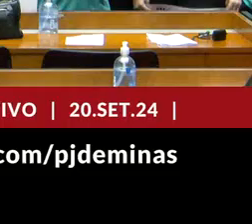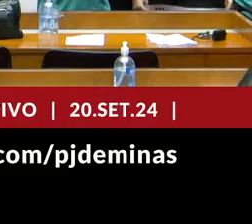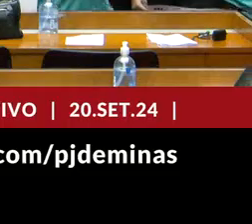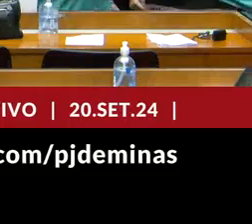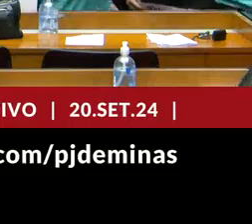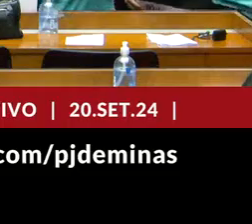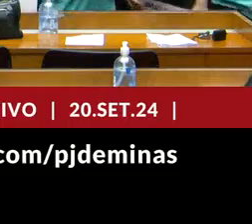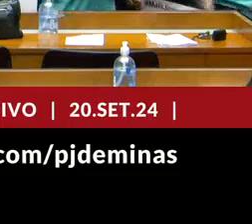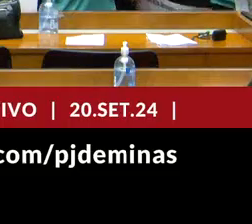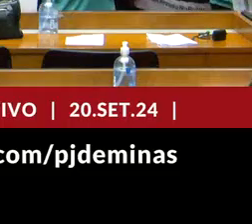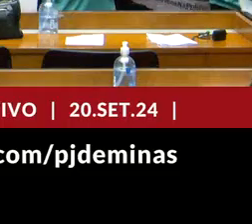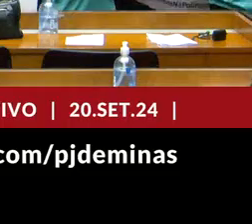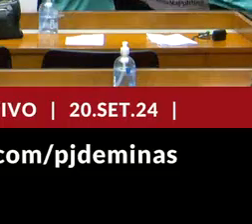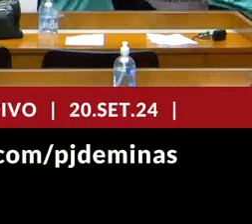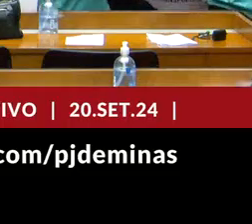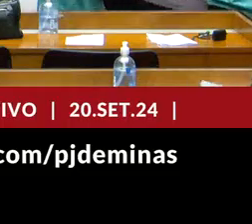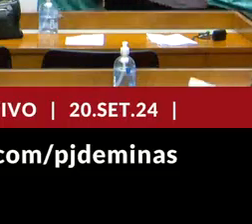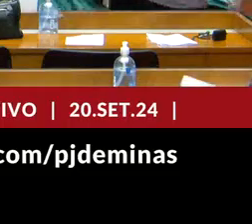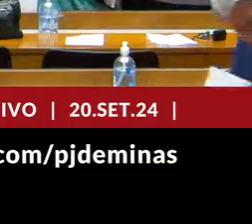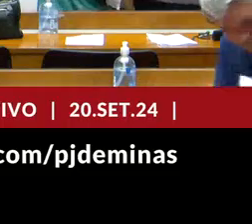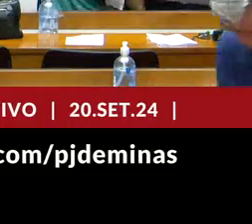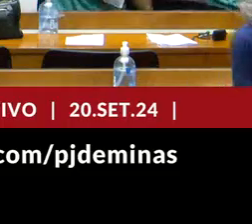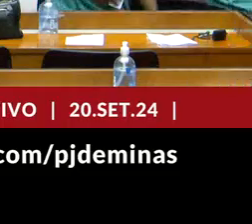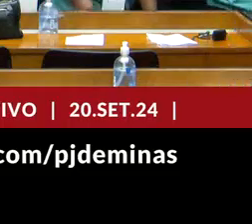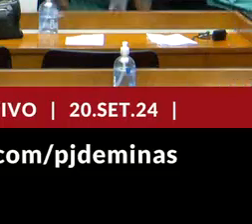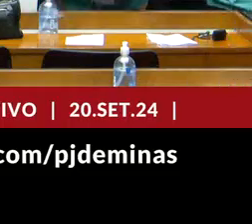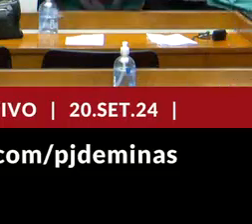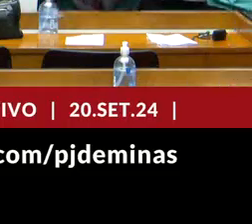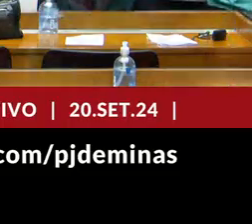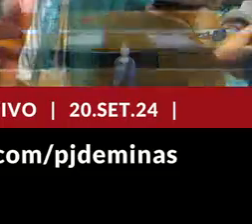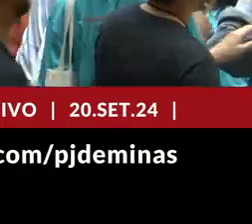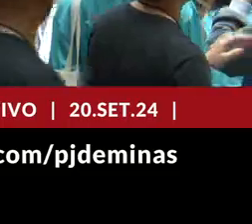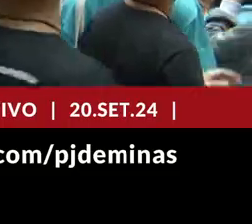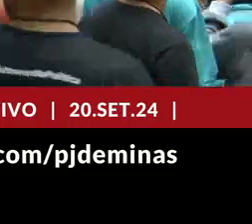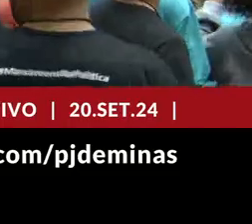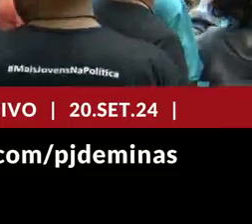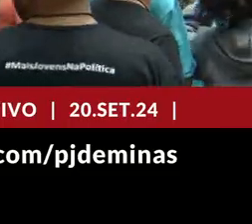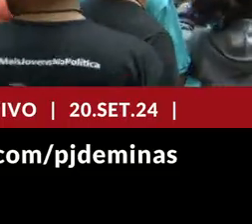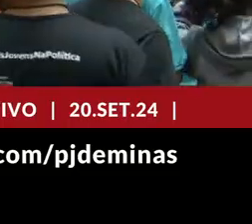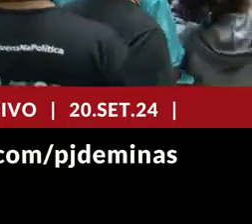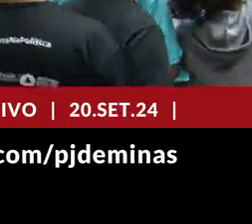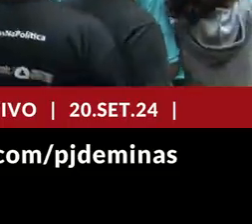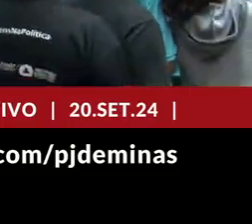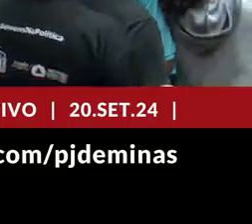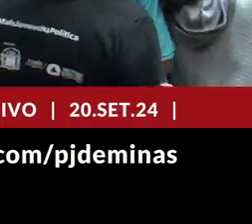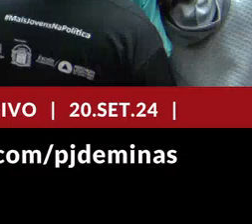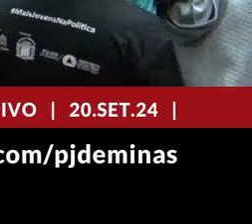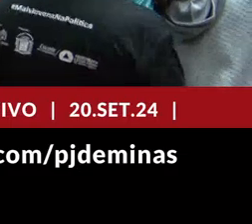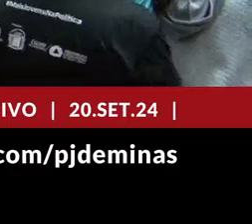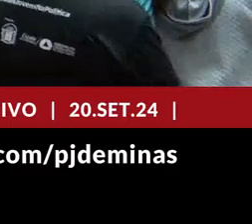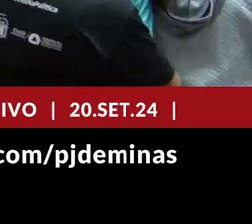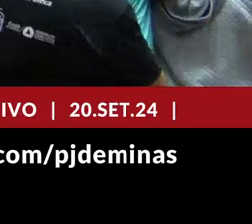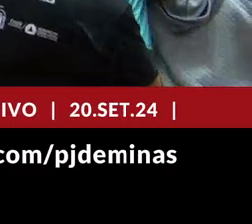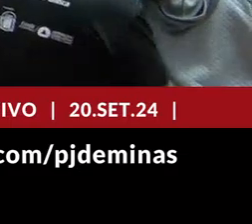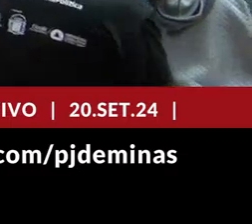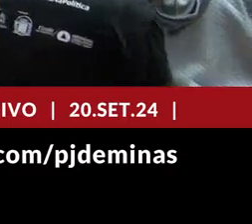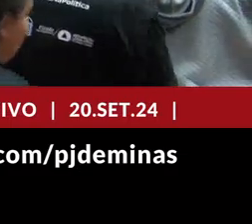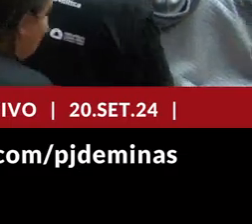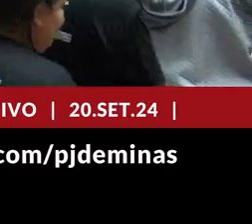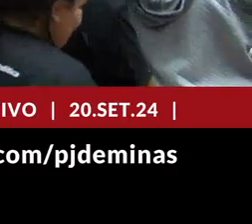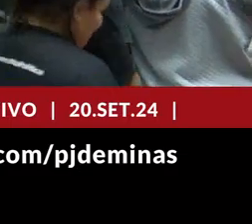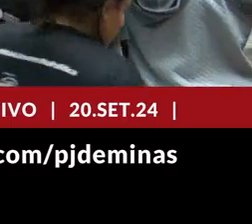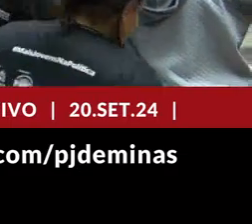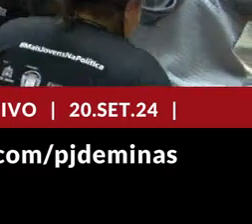Tem um formulário definido lá para as câmaras municipais que não participaram desse ano porque as que participaram já já estão